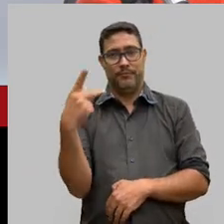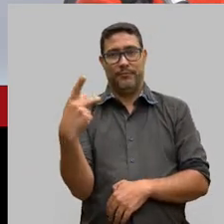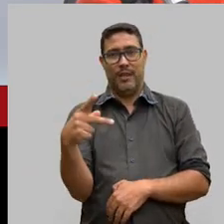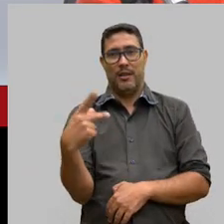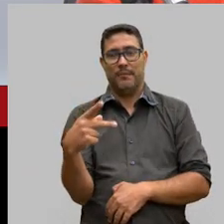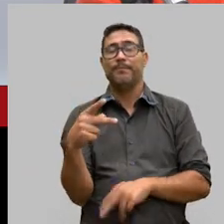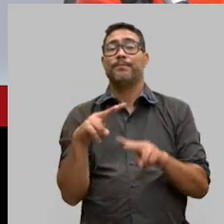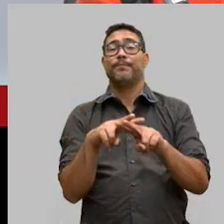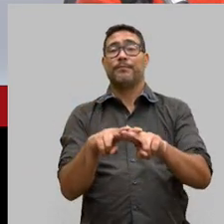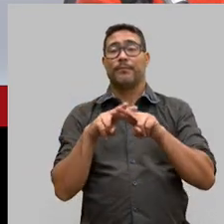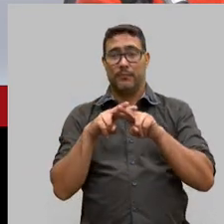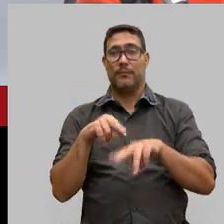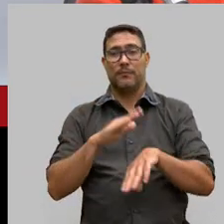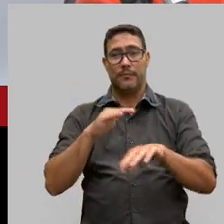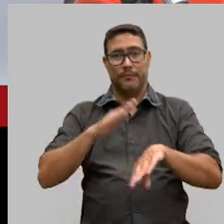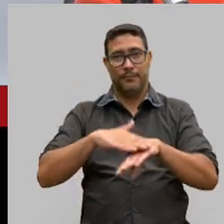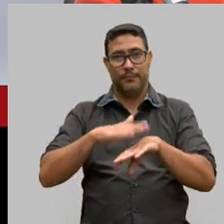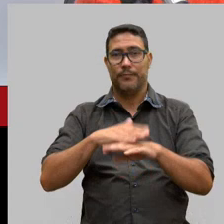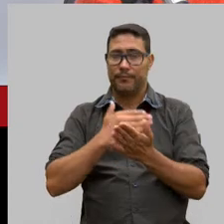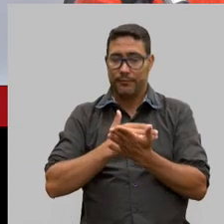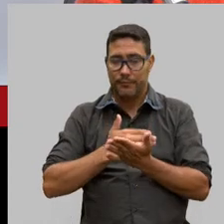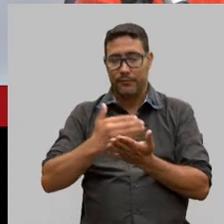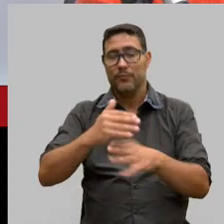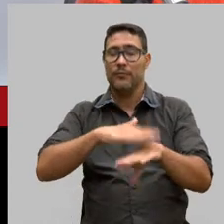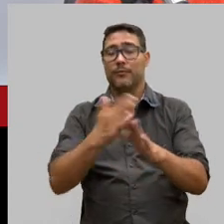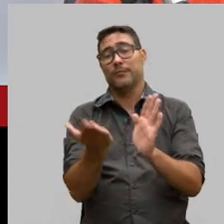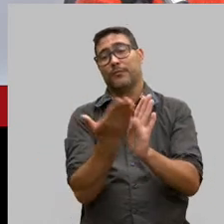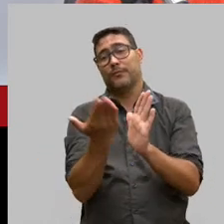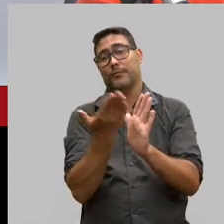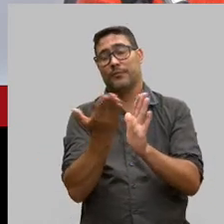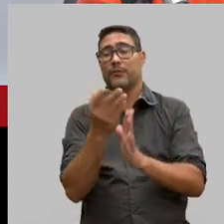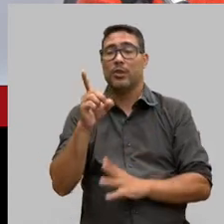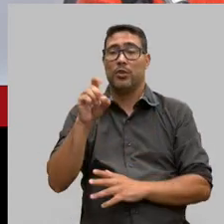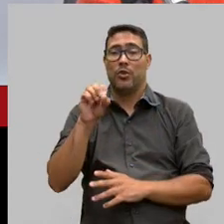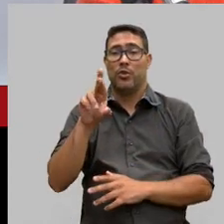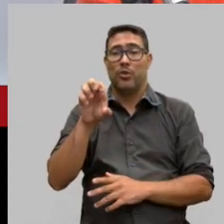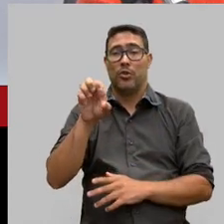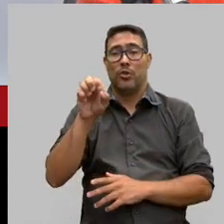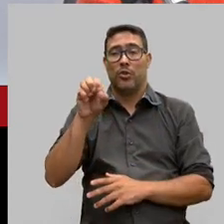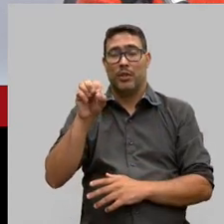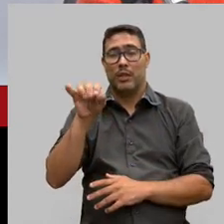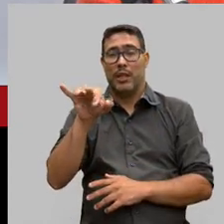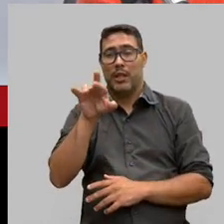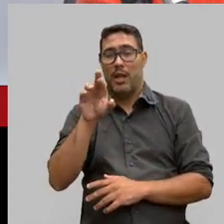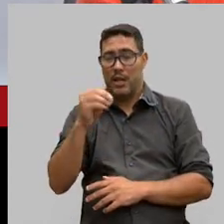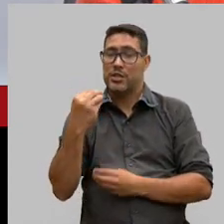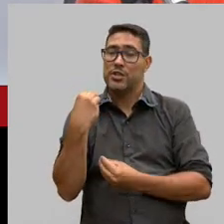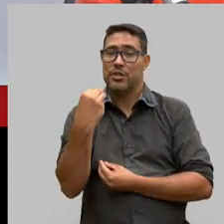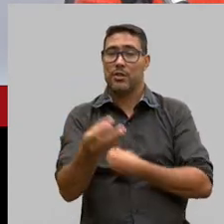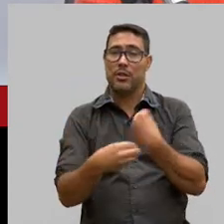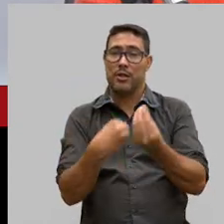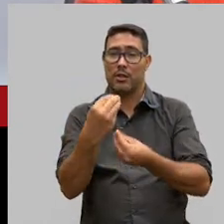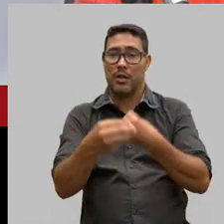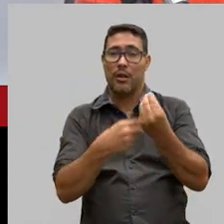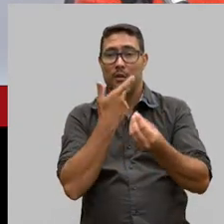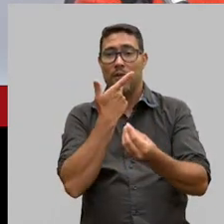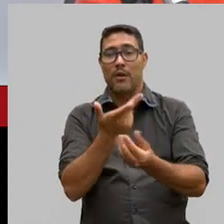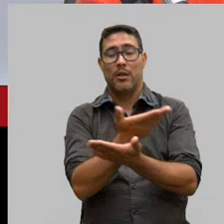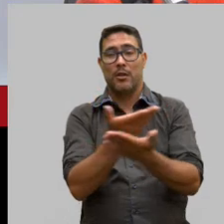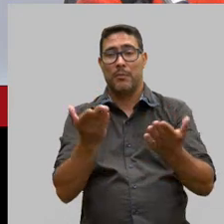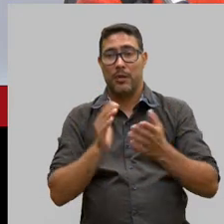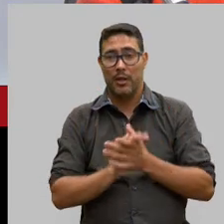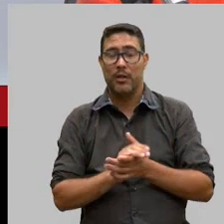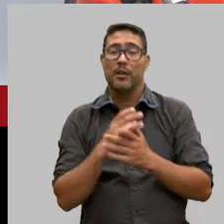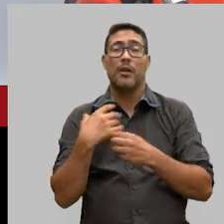gente começou a fazer levar o livrinho da Doroteia pras escolas a gente lê a escola e eu falo para eles ensinaram